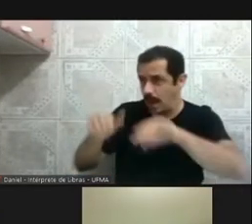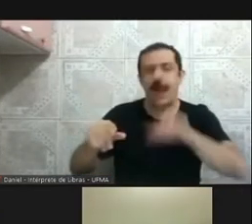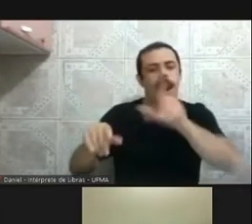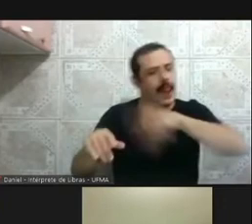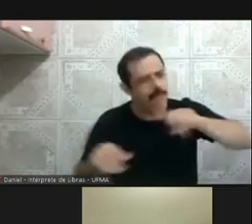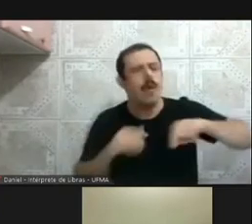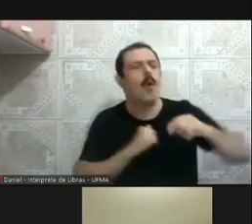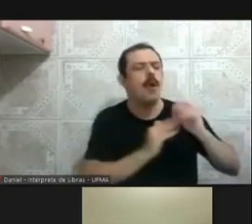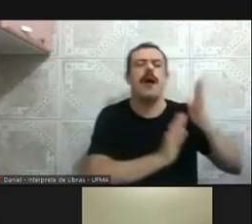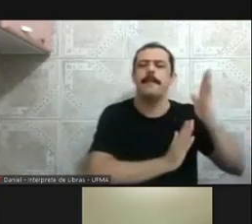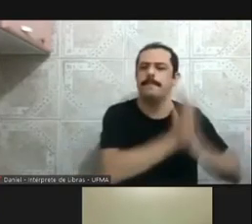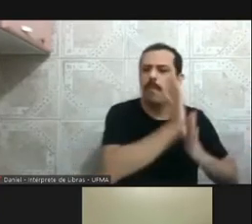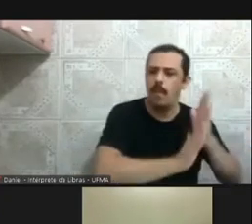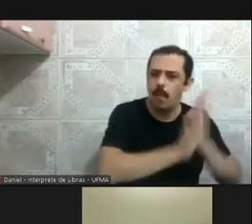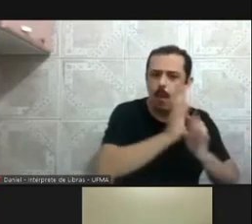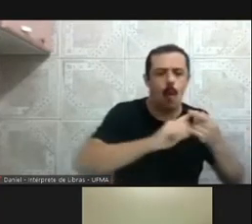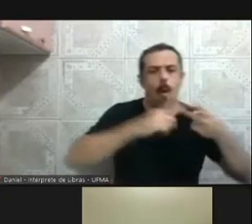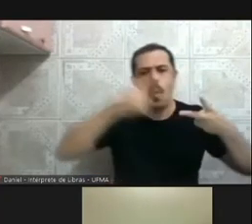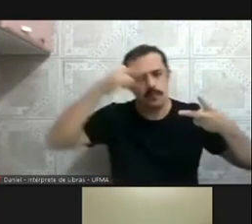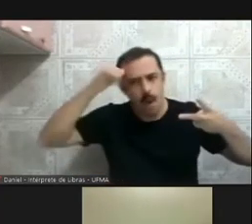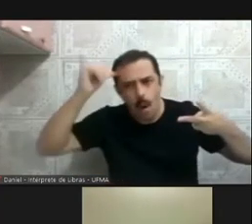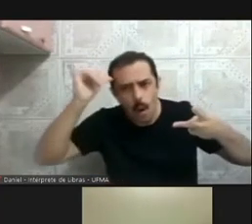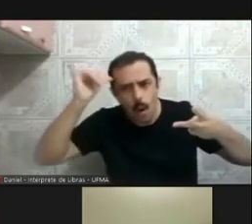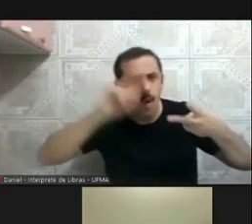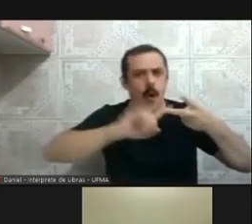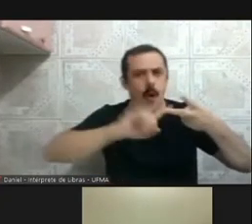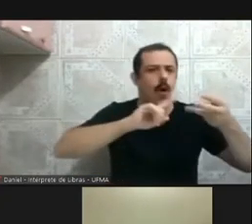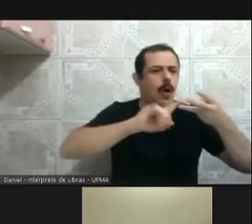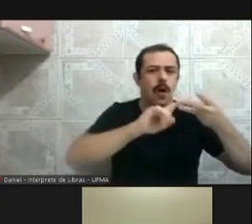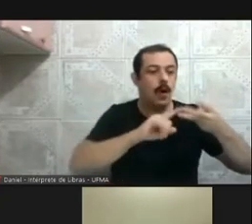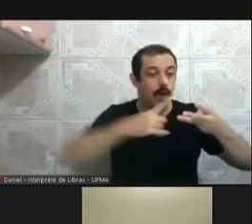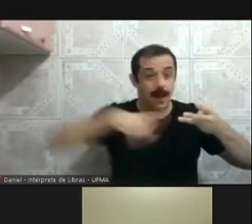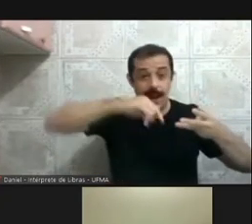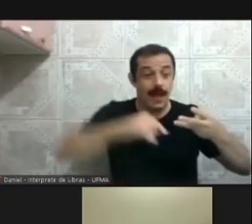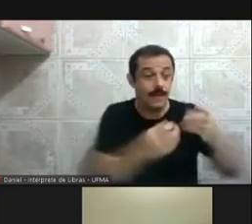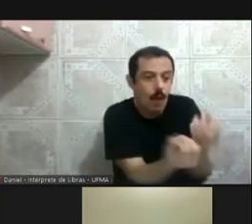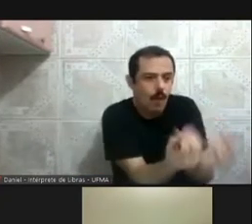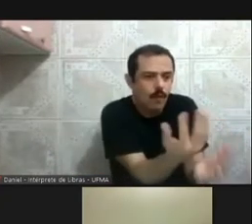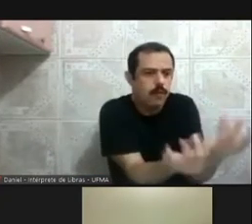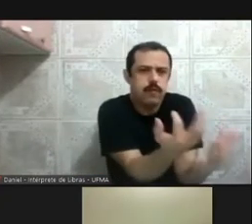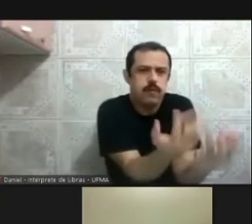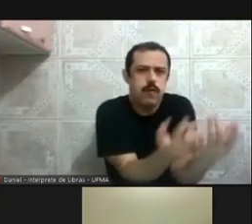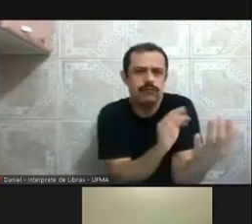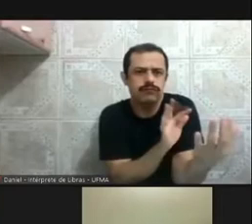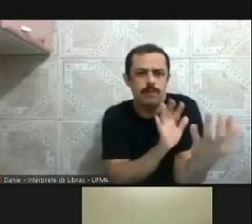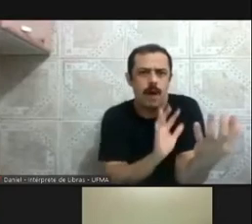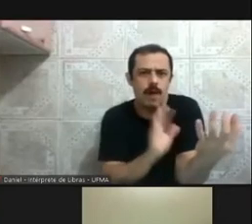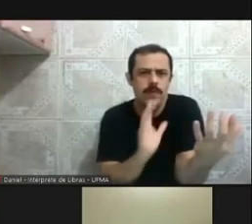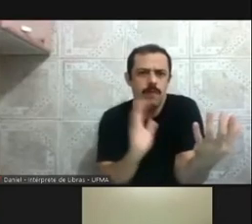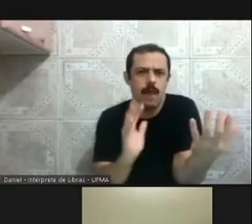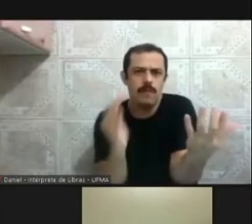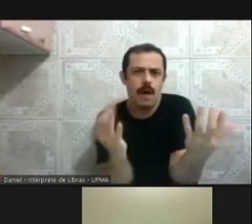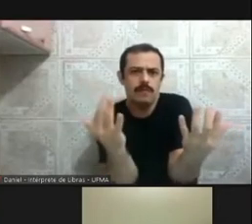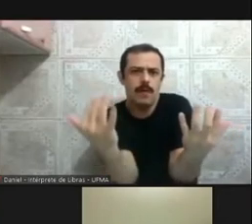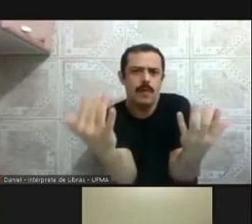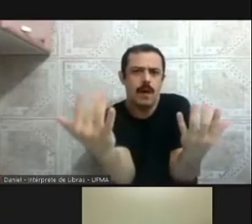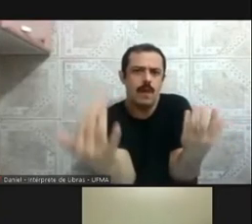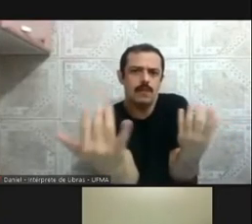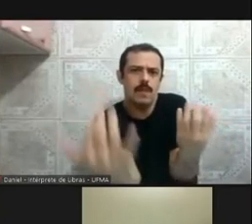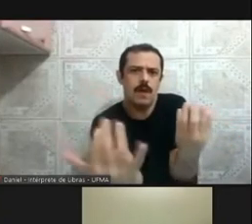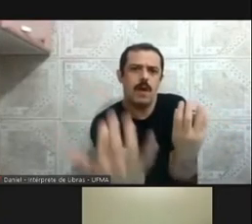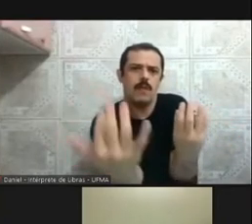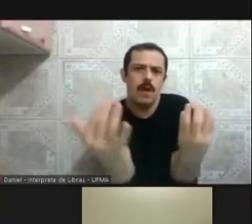matraca, ao redor da fogueira, para você ali começar a aquecer o tambor, aquecer todo o batalhão para